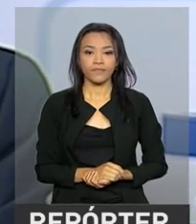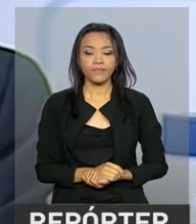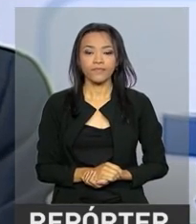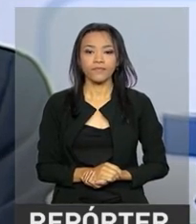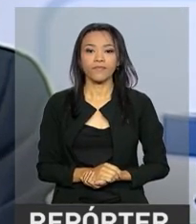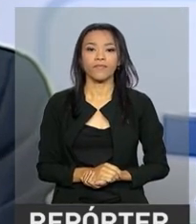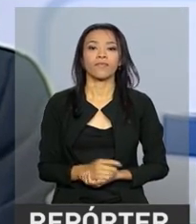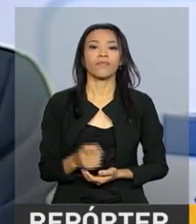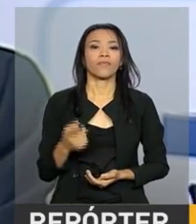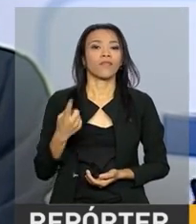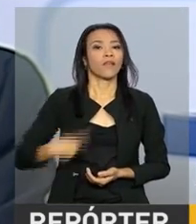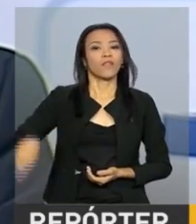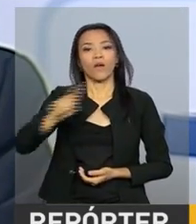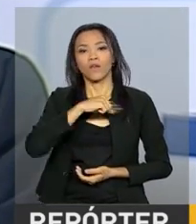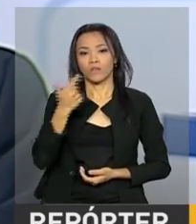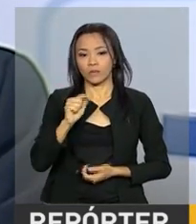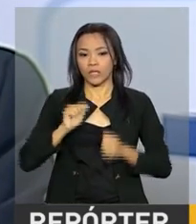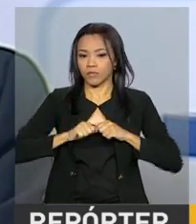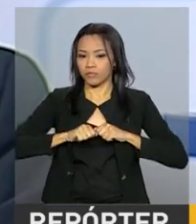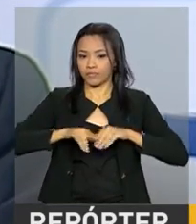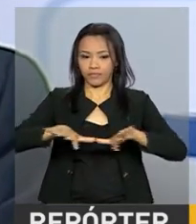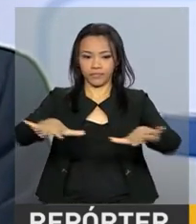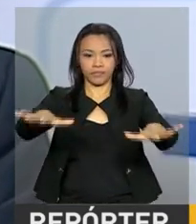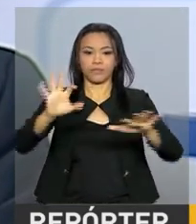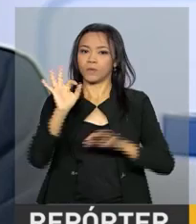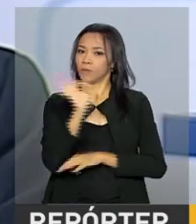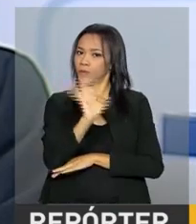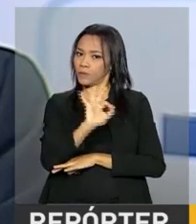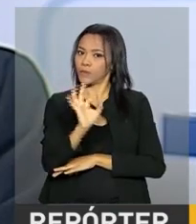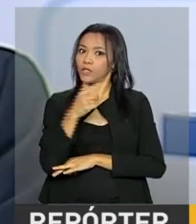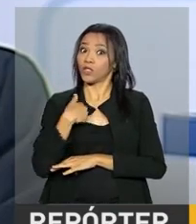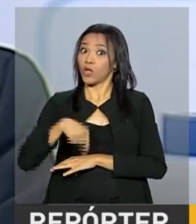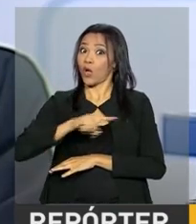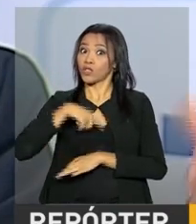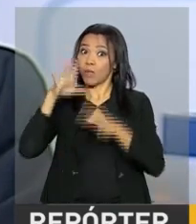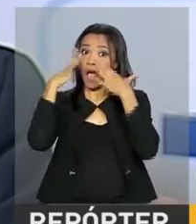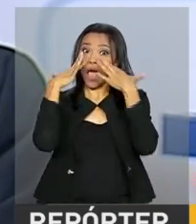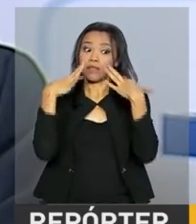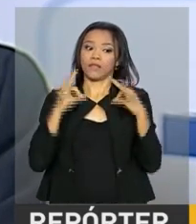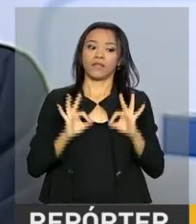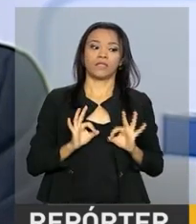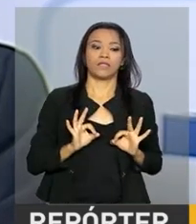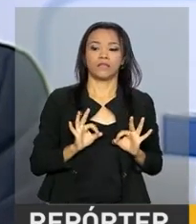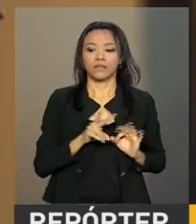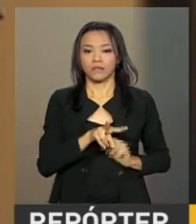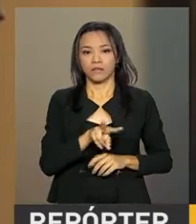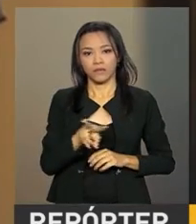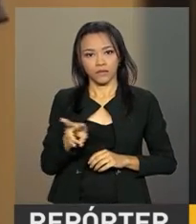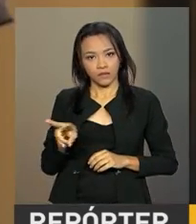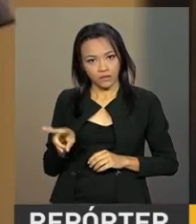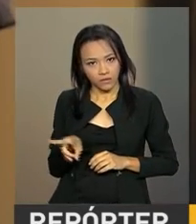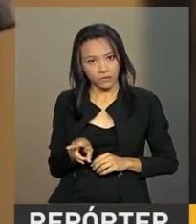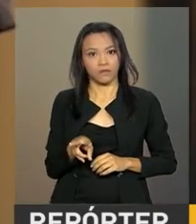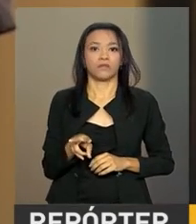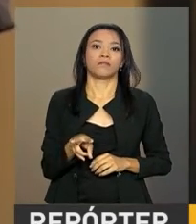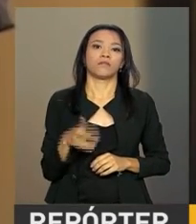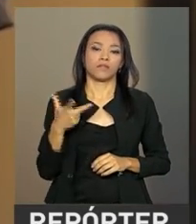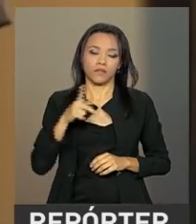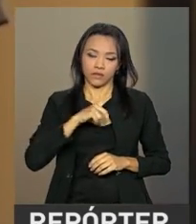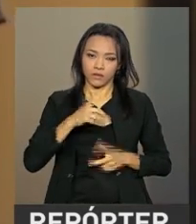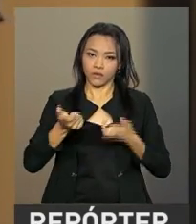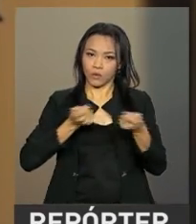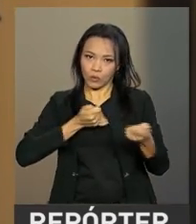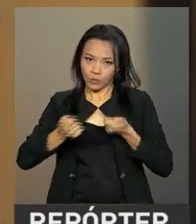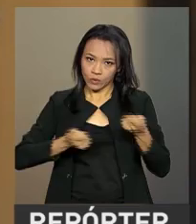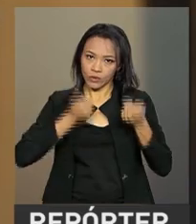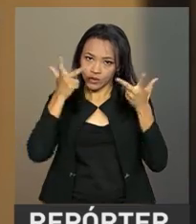Não temos uma epidemia, mas estamos em estado de alerta porque é preciso tomar as medidas adequadas para chegar no resultado que nós queremos de controle, a exemplo